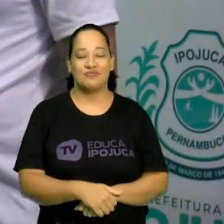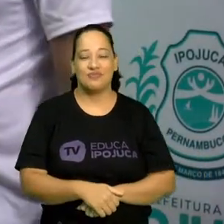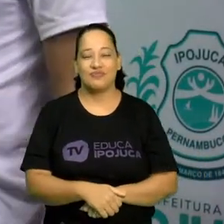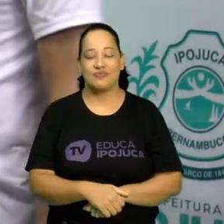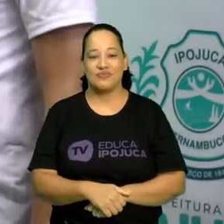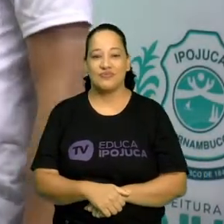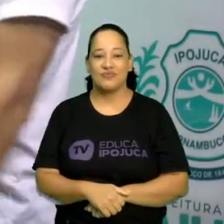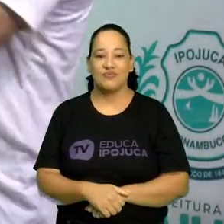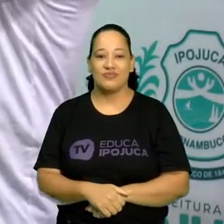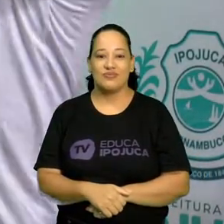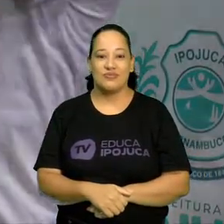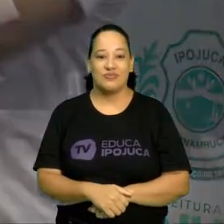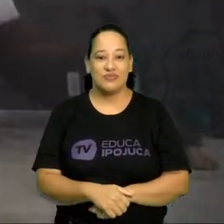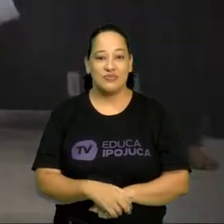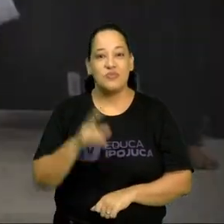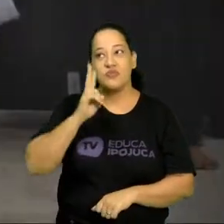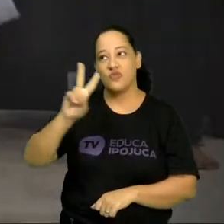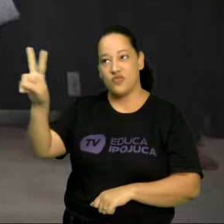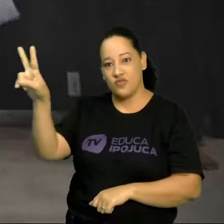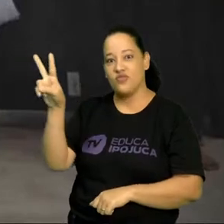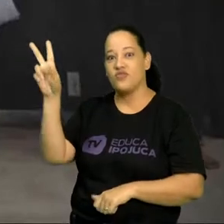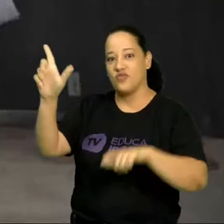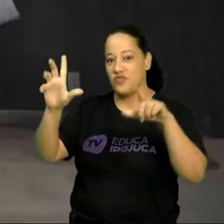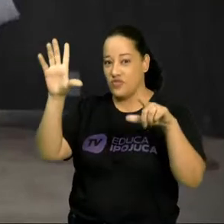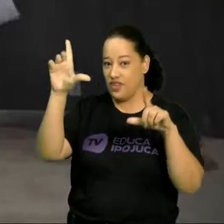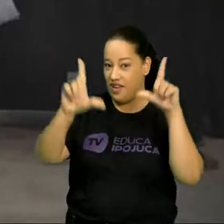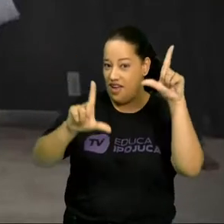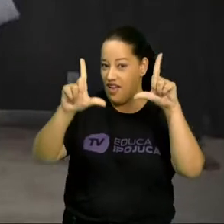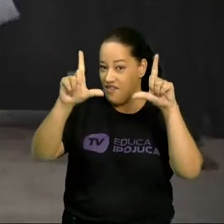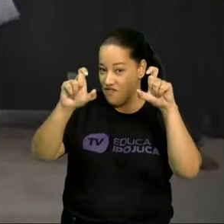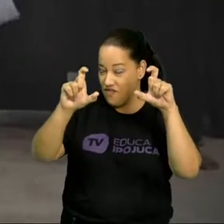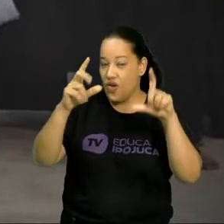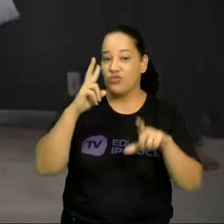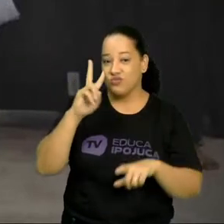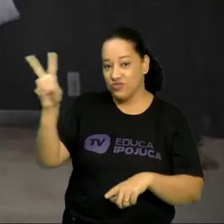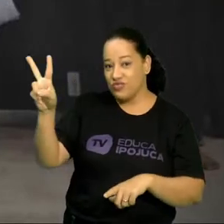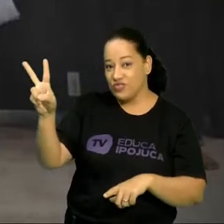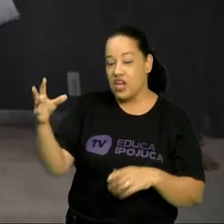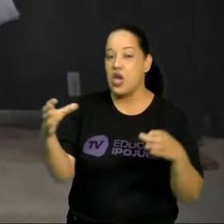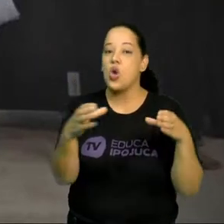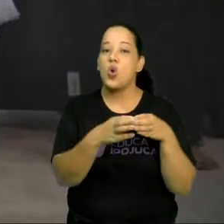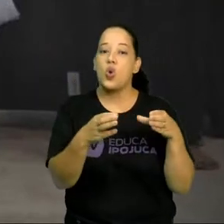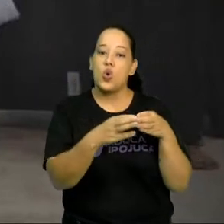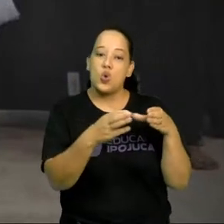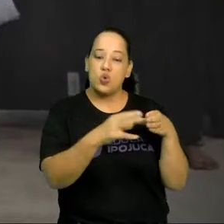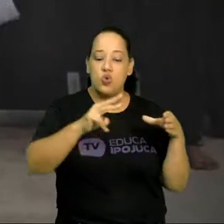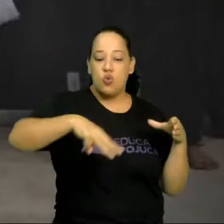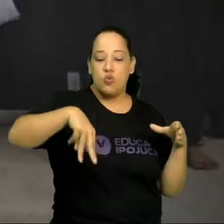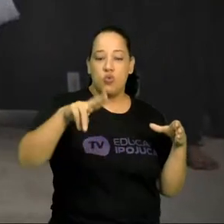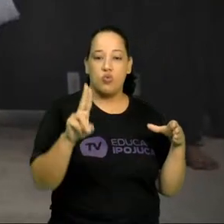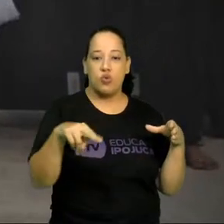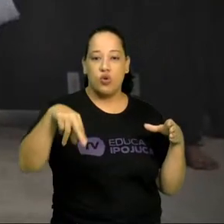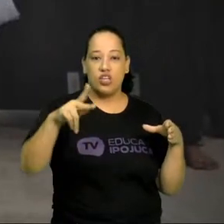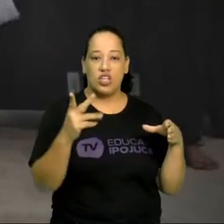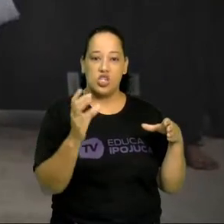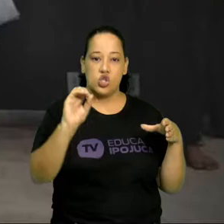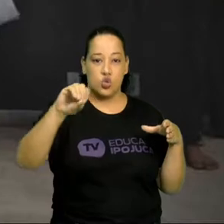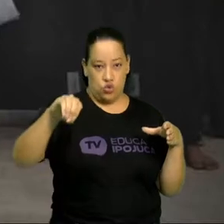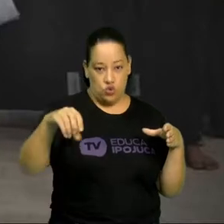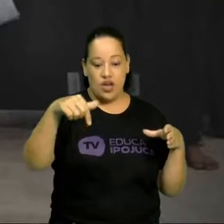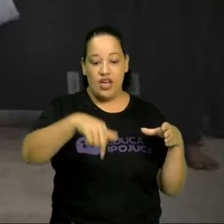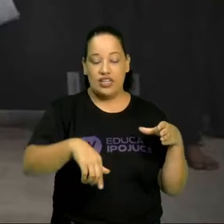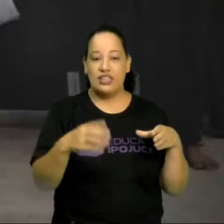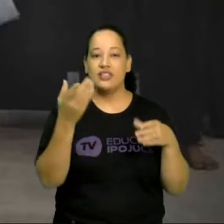aula? Primeiro tem essa foto linda, maravilhosa desse ensaio do grupo Moinho de Teatro, que é um grupo daqui de Ipojuca que eu